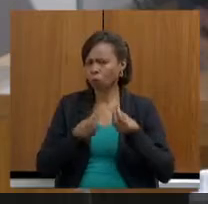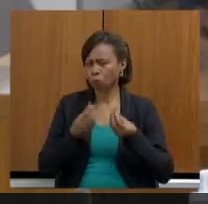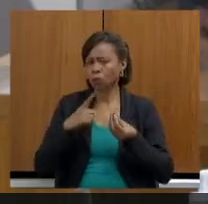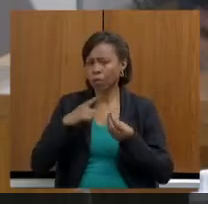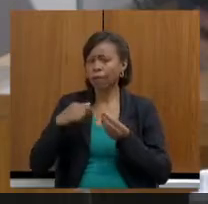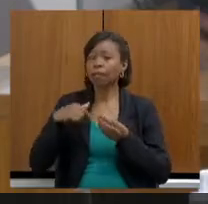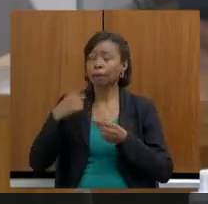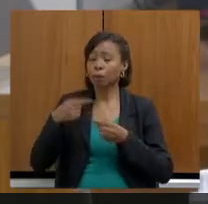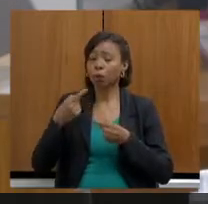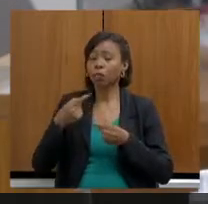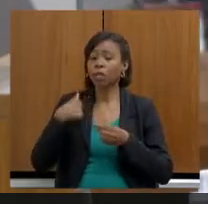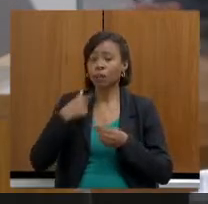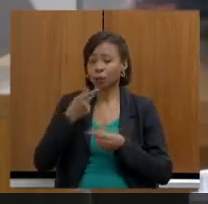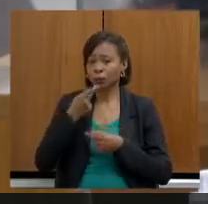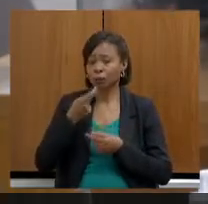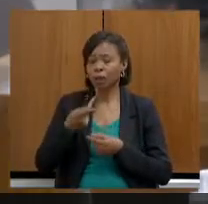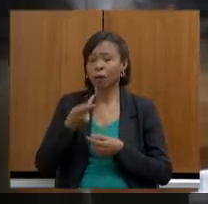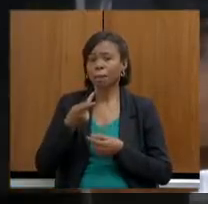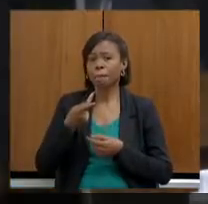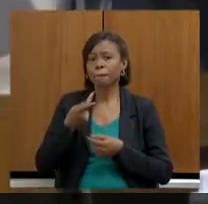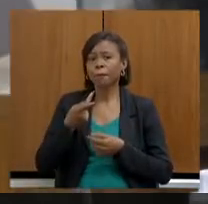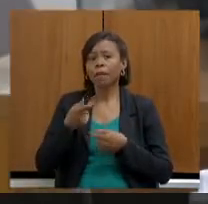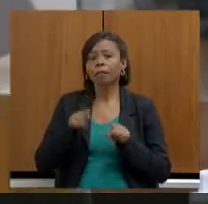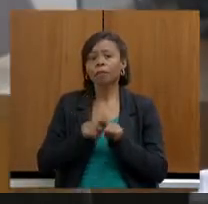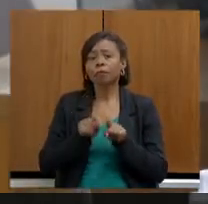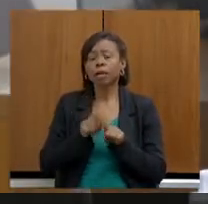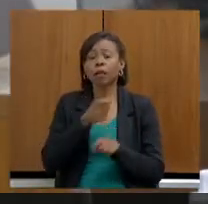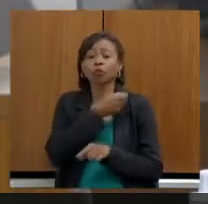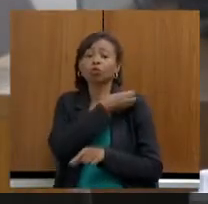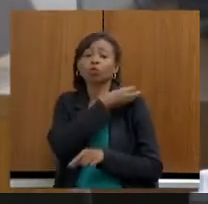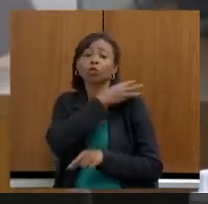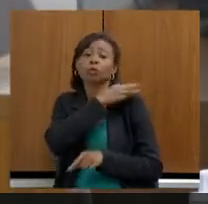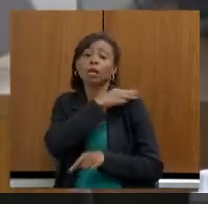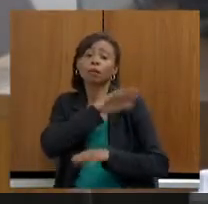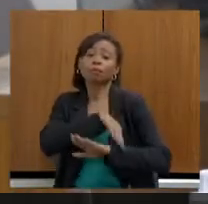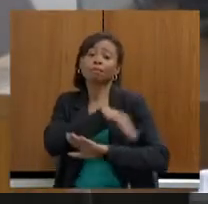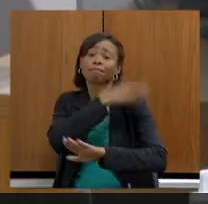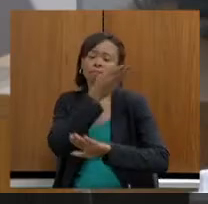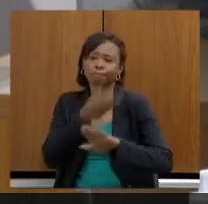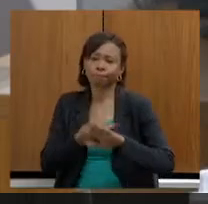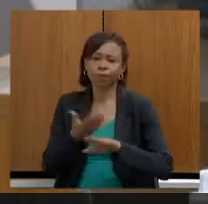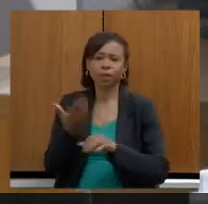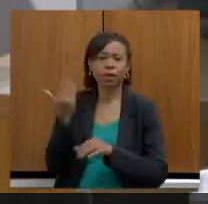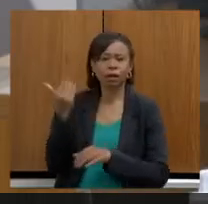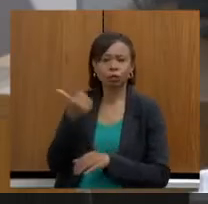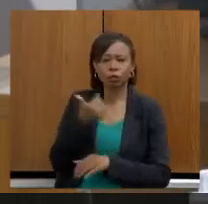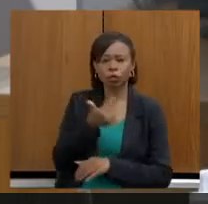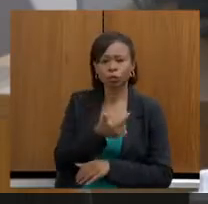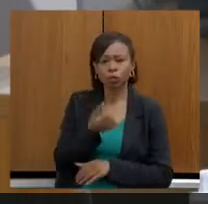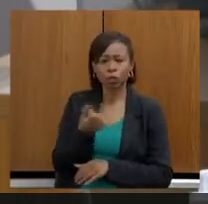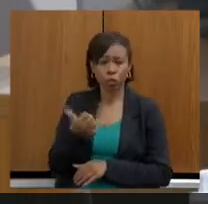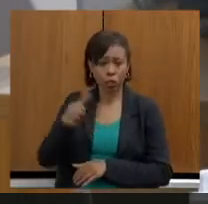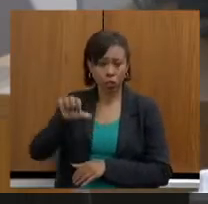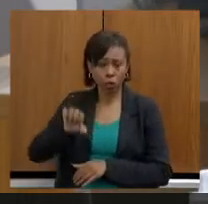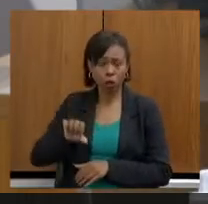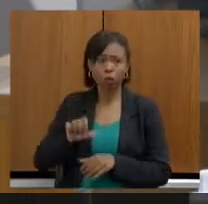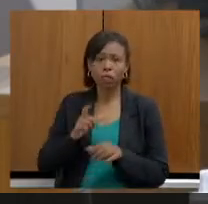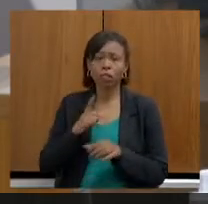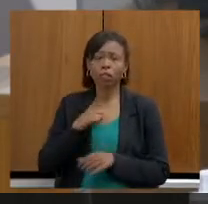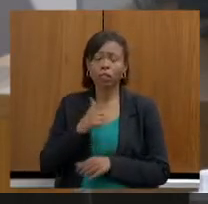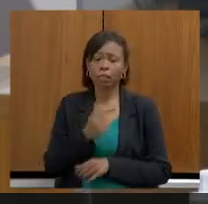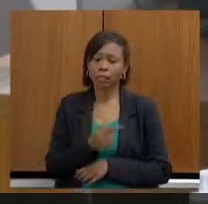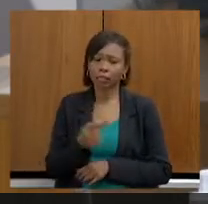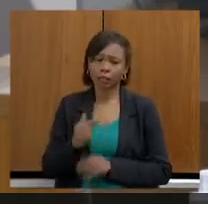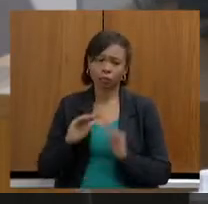no decorrer da minha fala eu tô falando aqui então é do ensino médio em tempo integral em 2019 quando esse governo assumiu eram 77